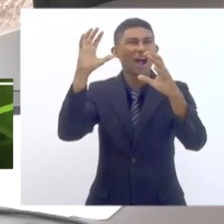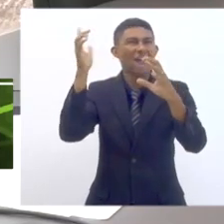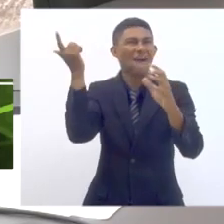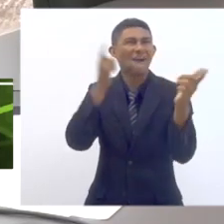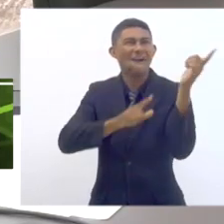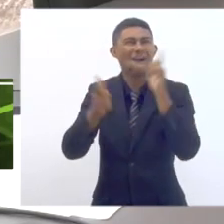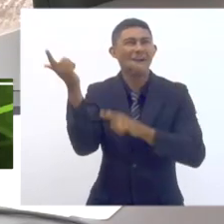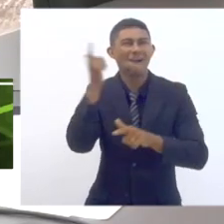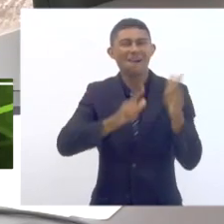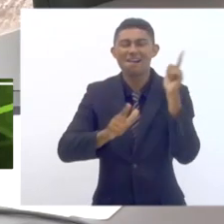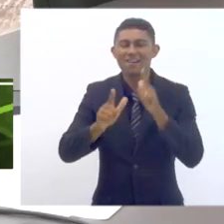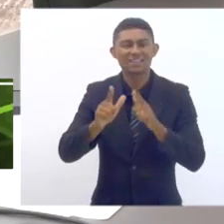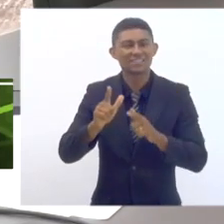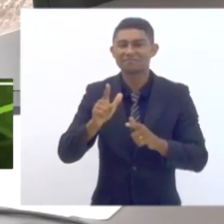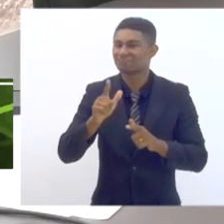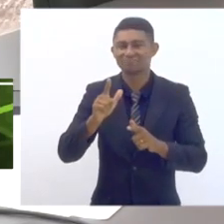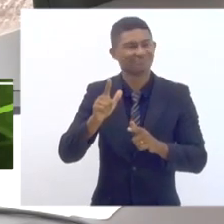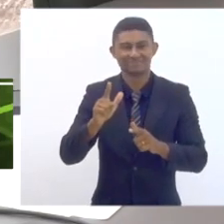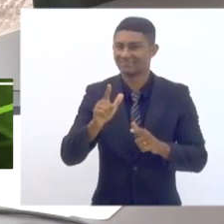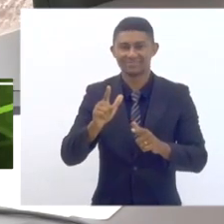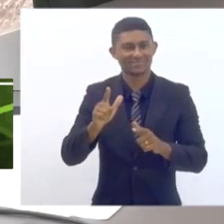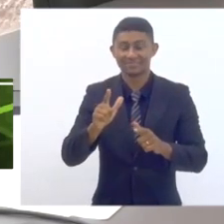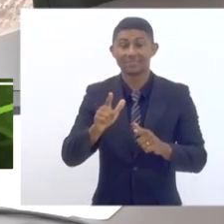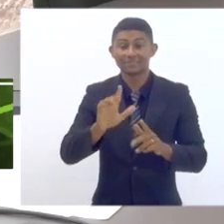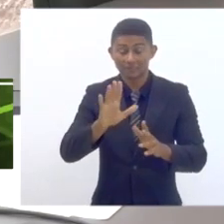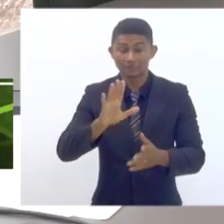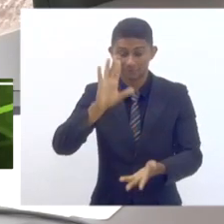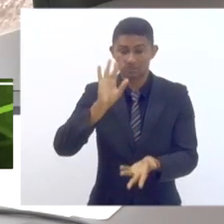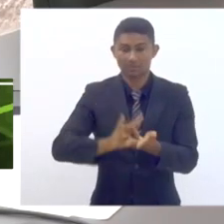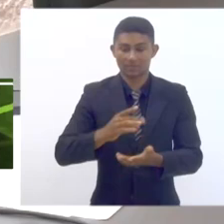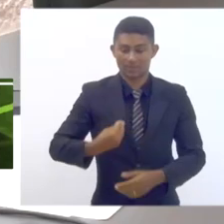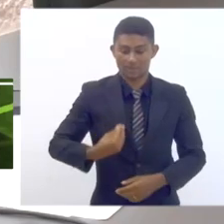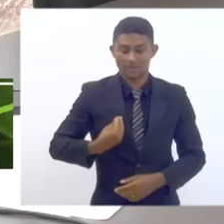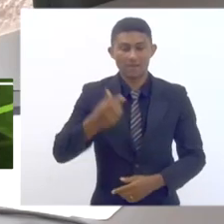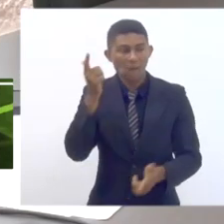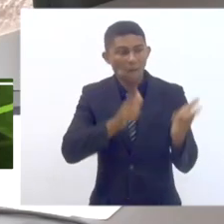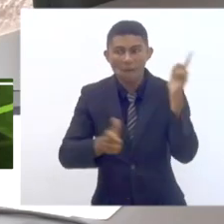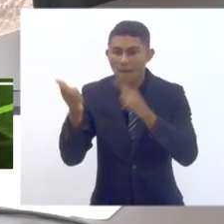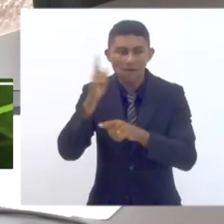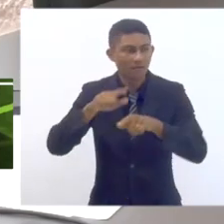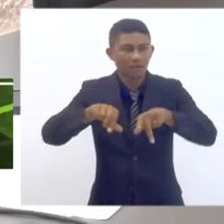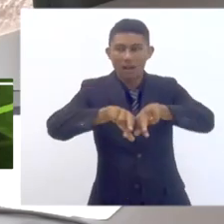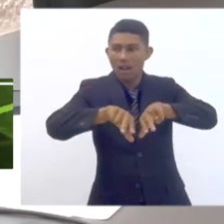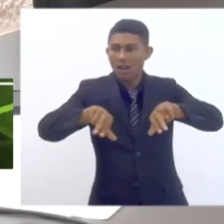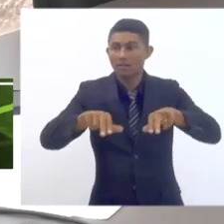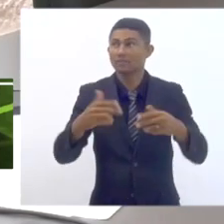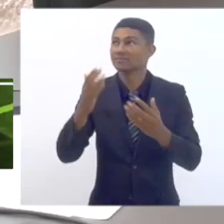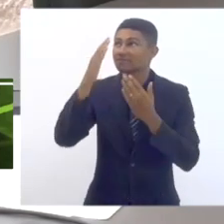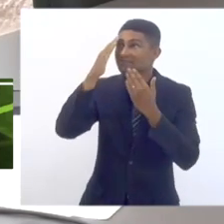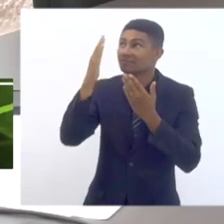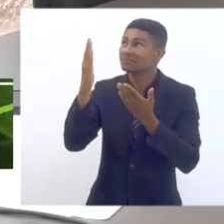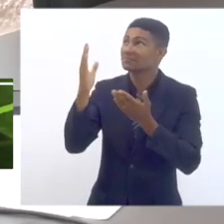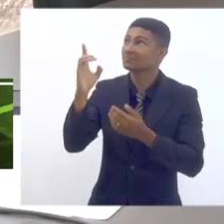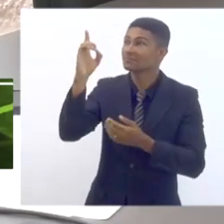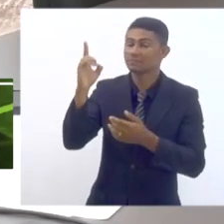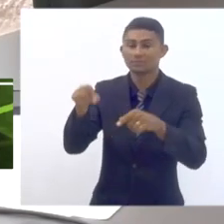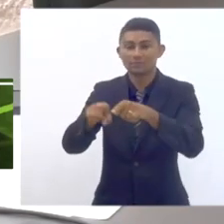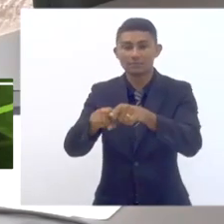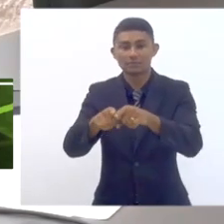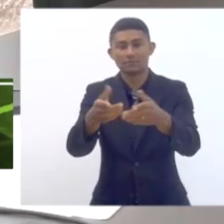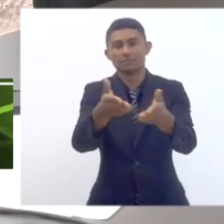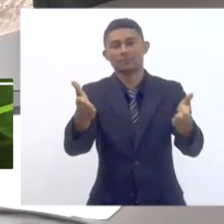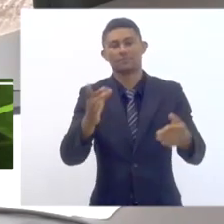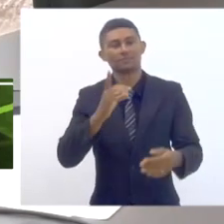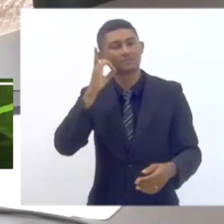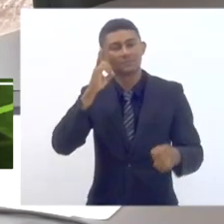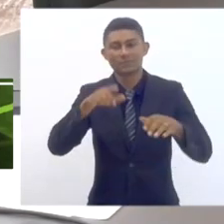abrupta, dar passos tão importantes, tão altos. Então, assim, só tenho que agradecer muito a Deus e a confiança de cada parlamentar